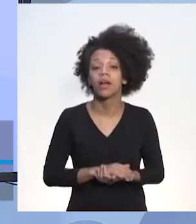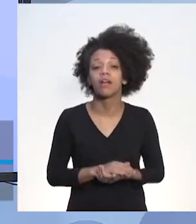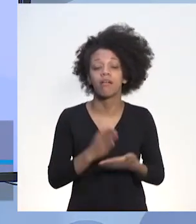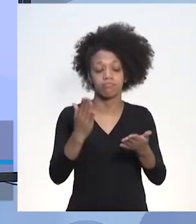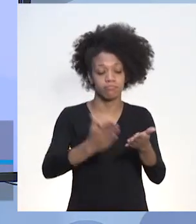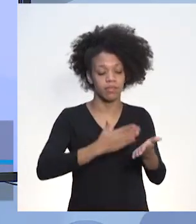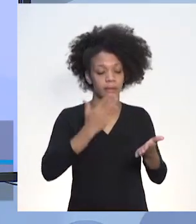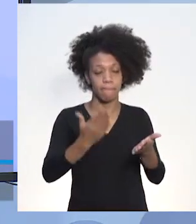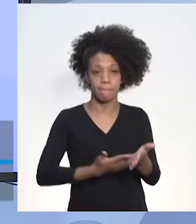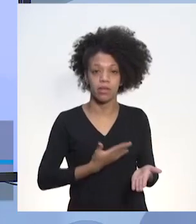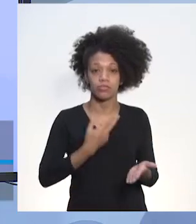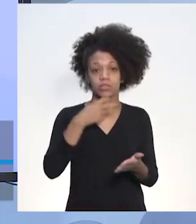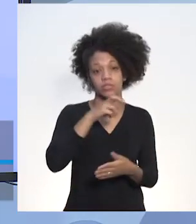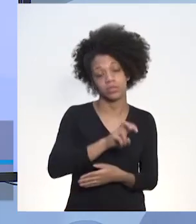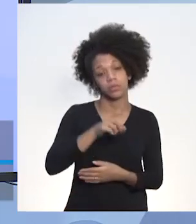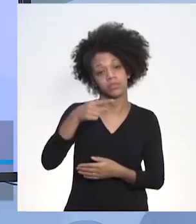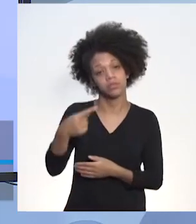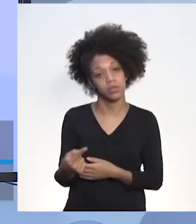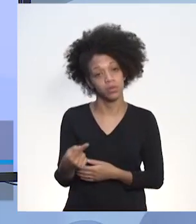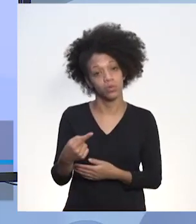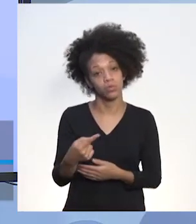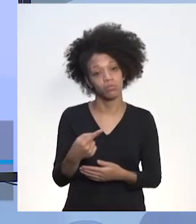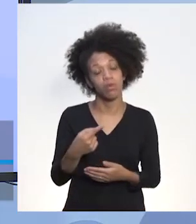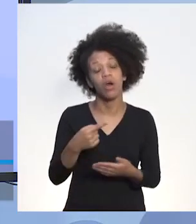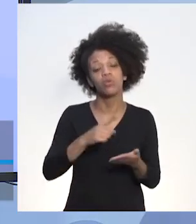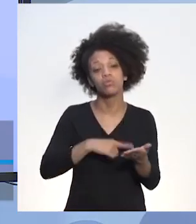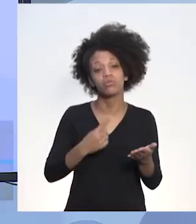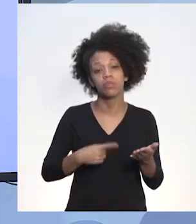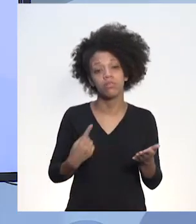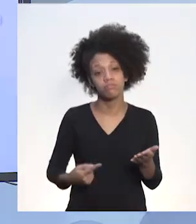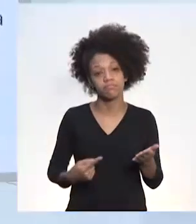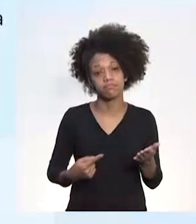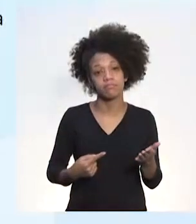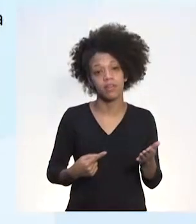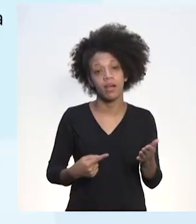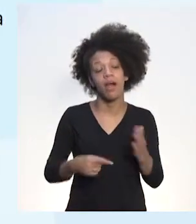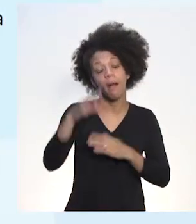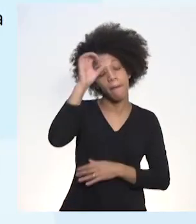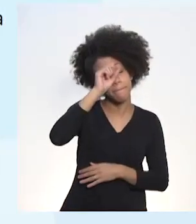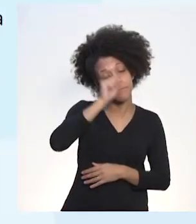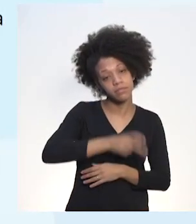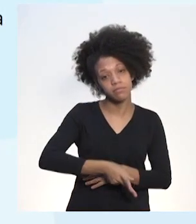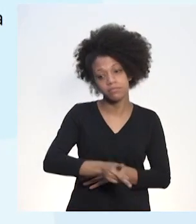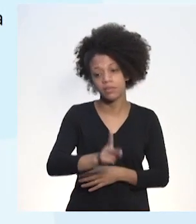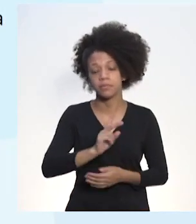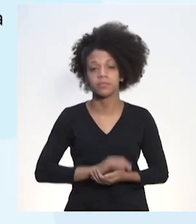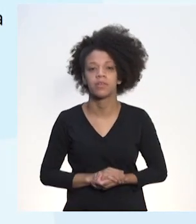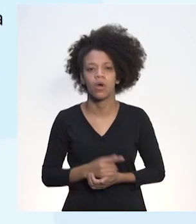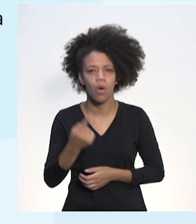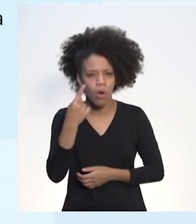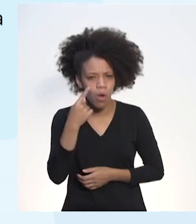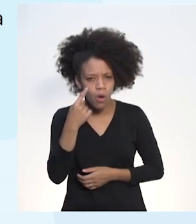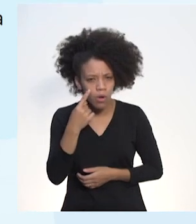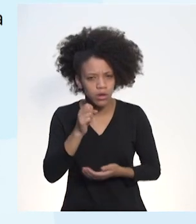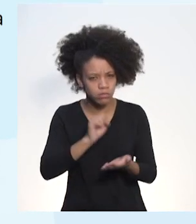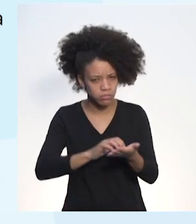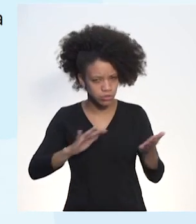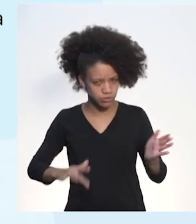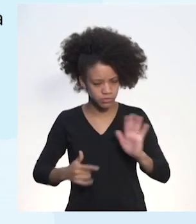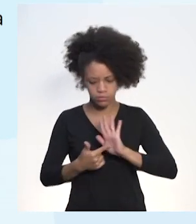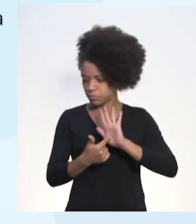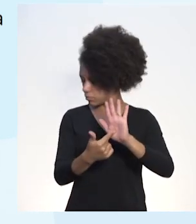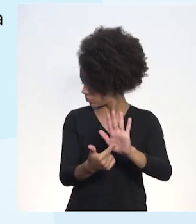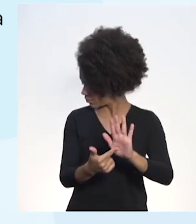página 51 do caderno Aprender Sempre, volume 3. Olha o que a atividade